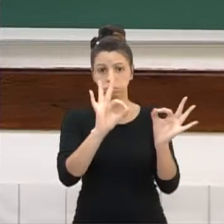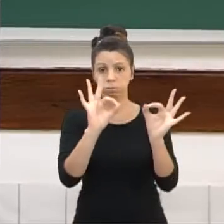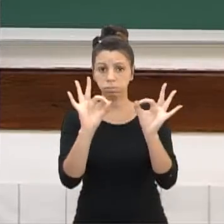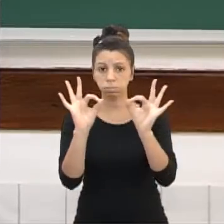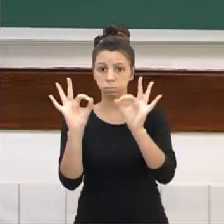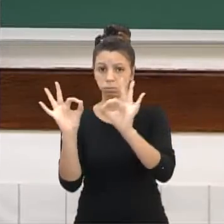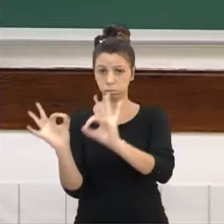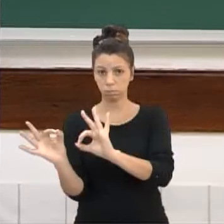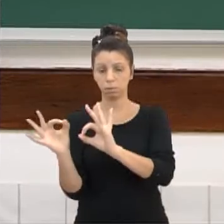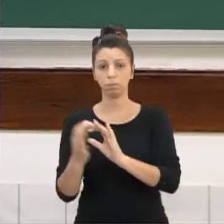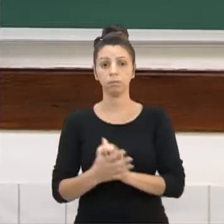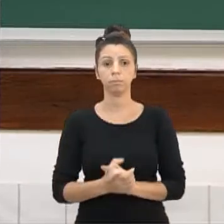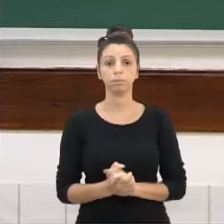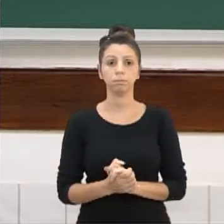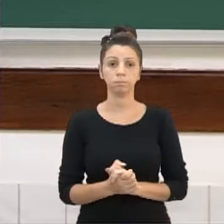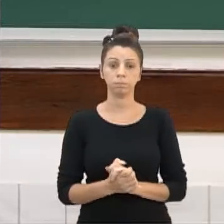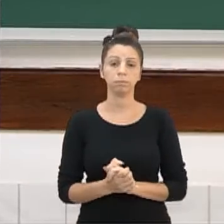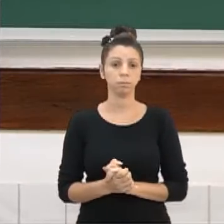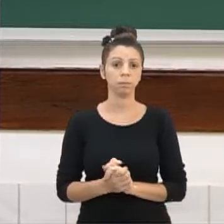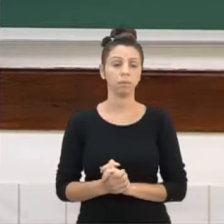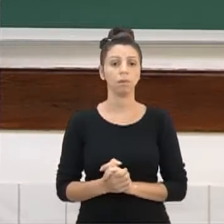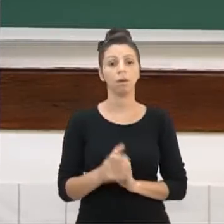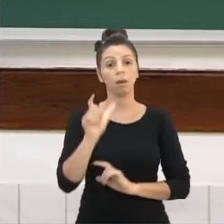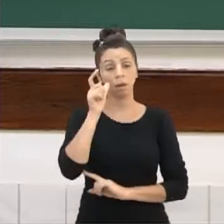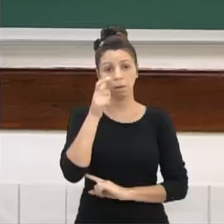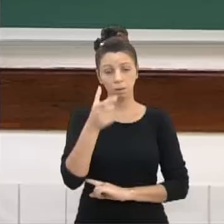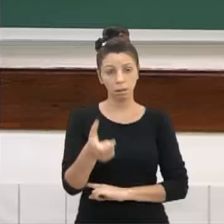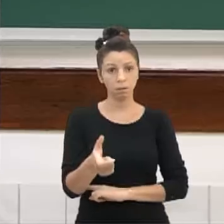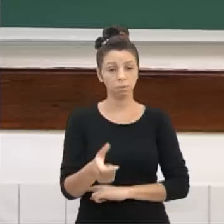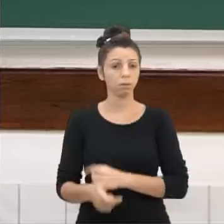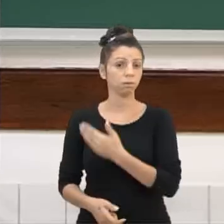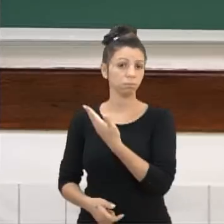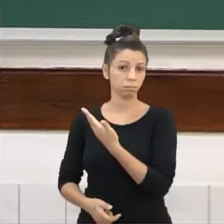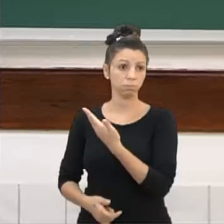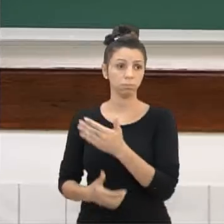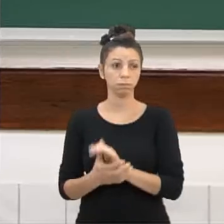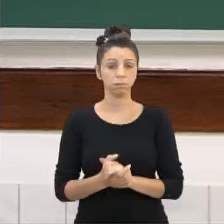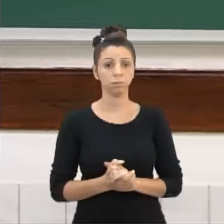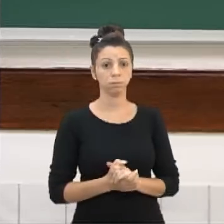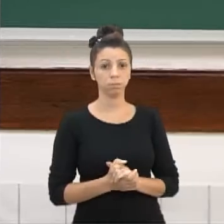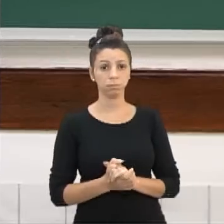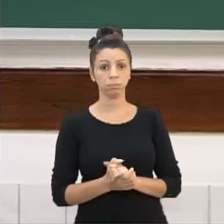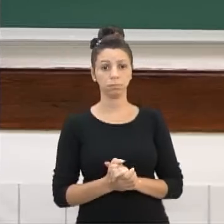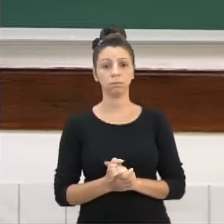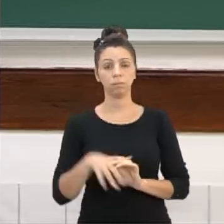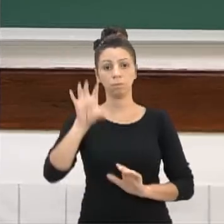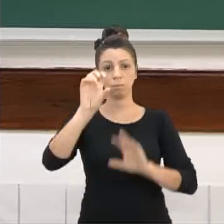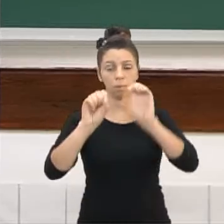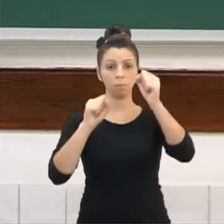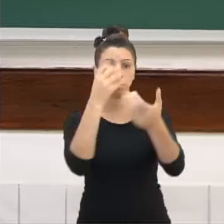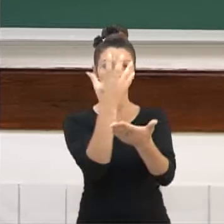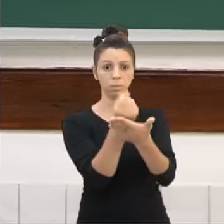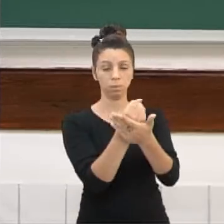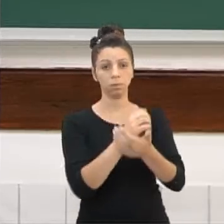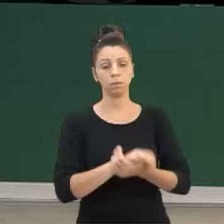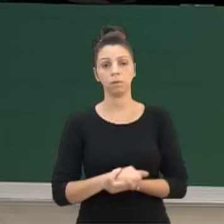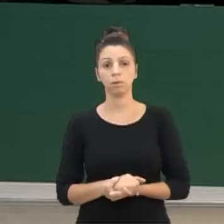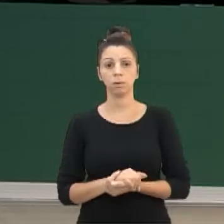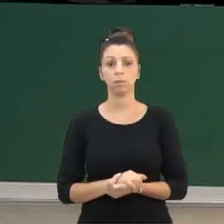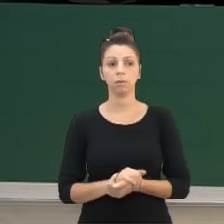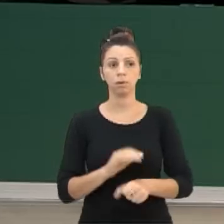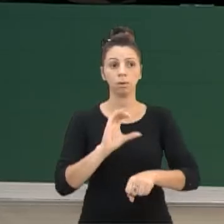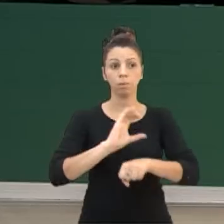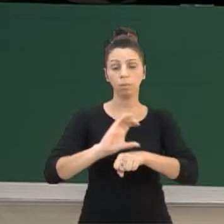rede de internet, né? Então, é bem interessante. São muito interessantes os podcasts. Esse recurso